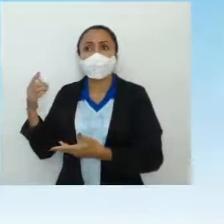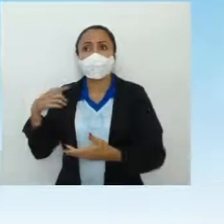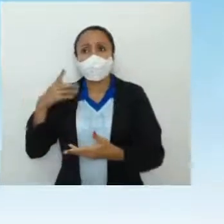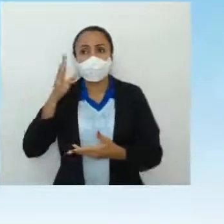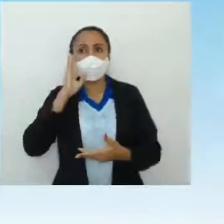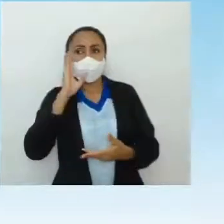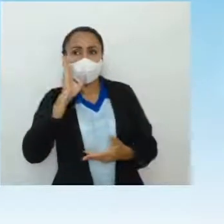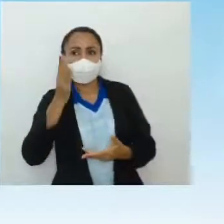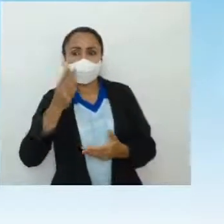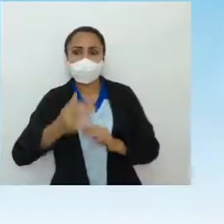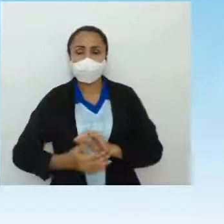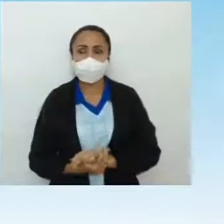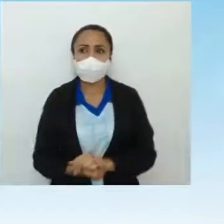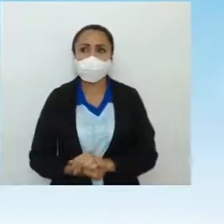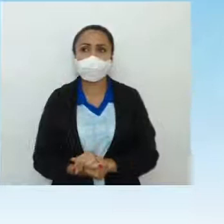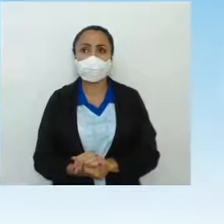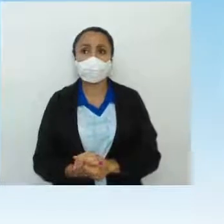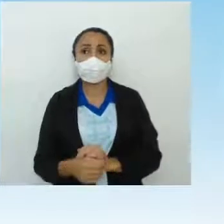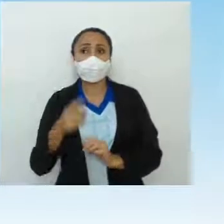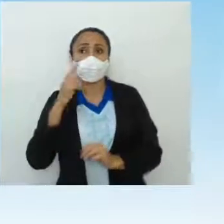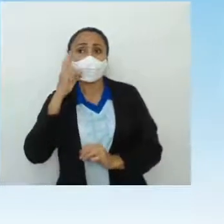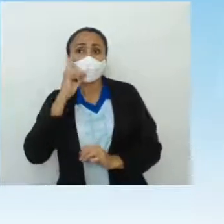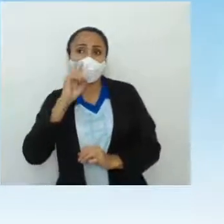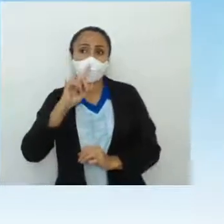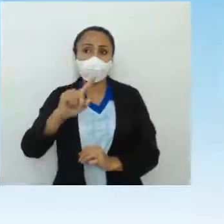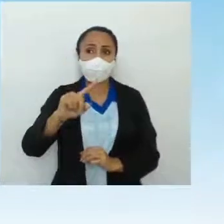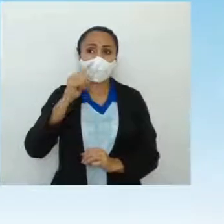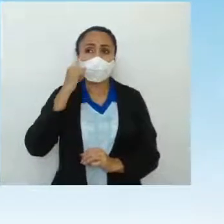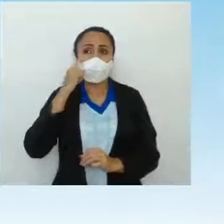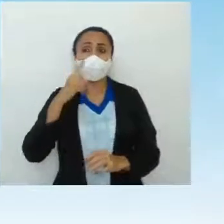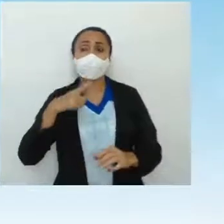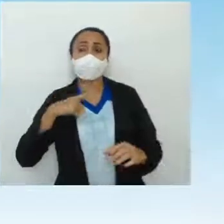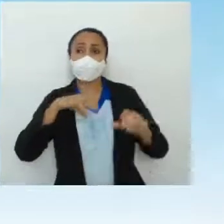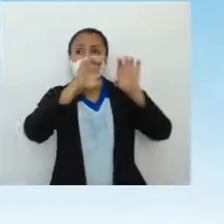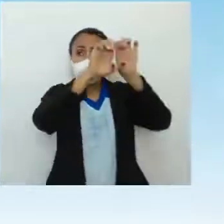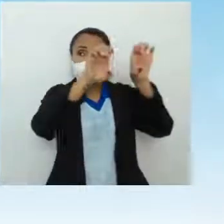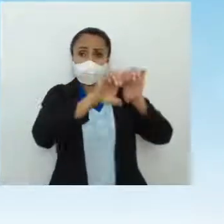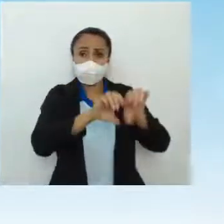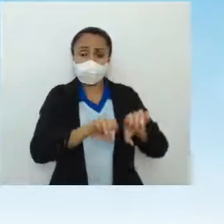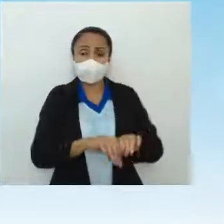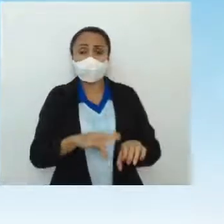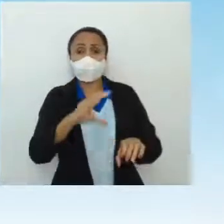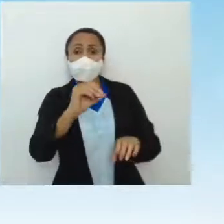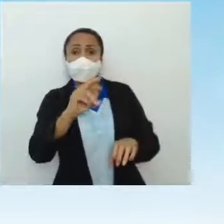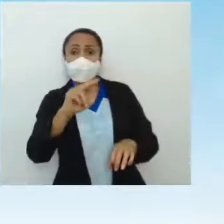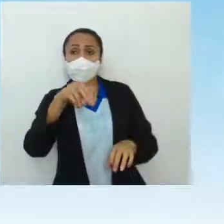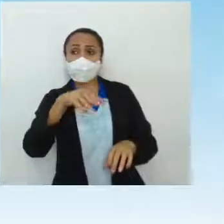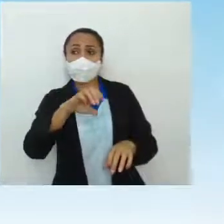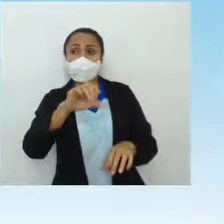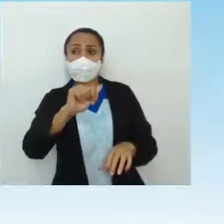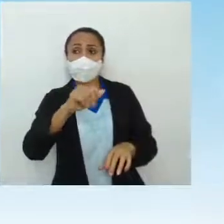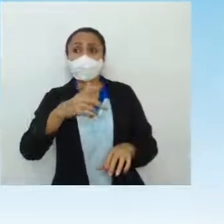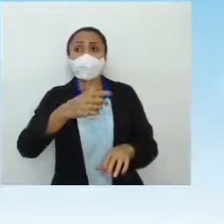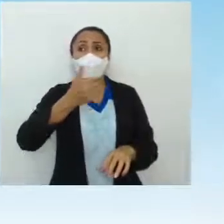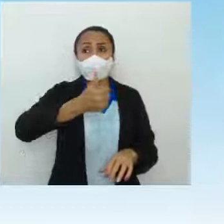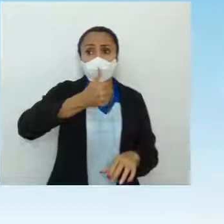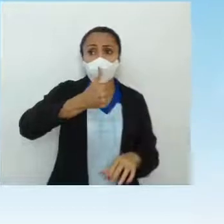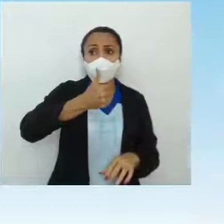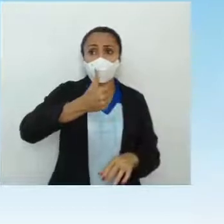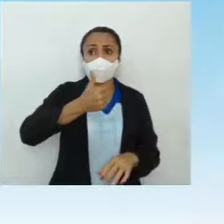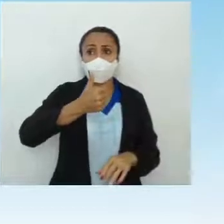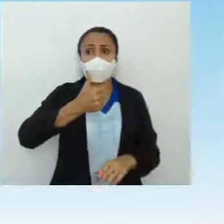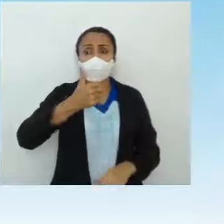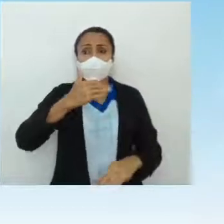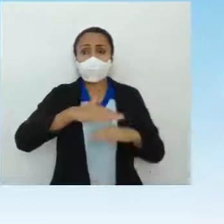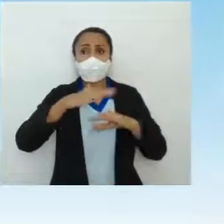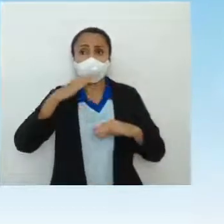legal. Bom, no olho ainda estão presentes as estruturas da córnea, que tem ali a primeira e a mais